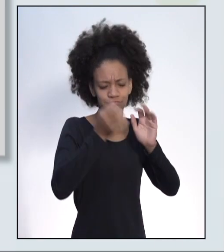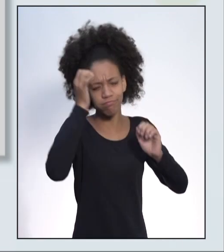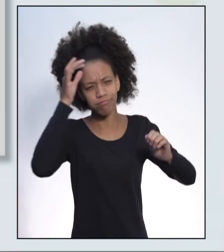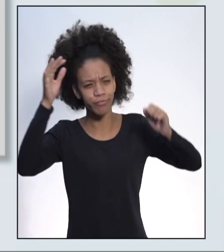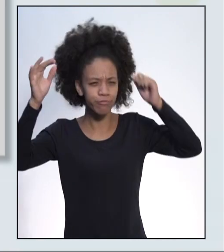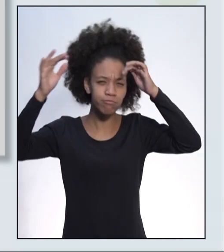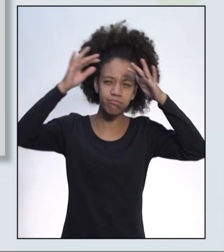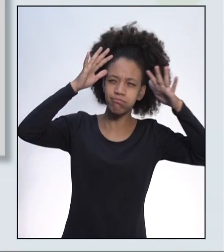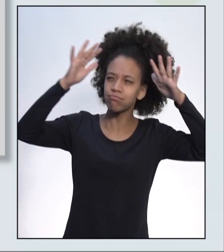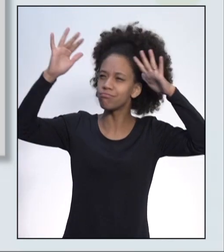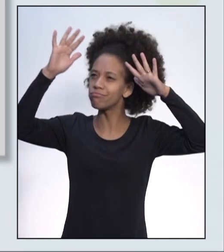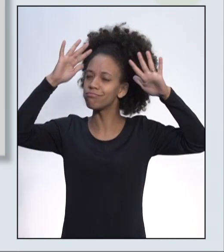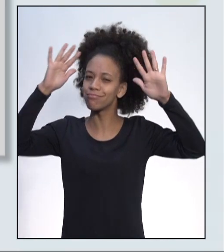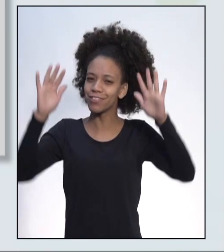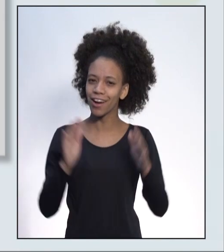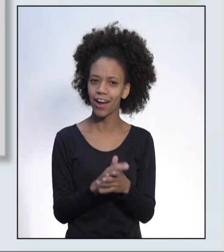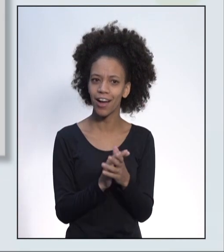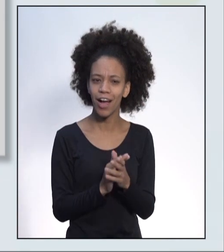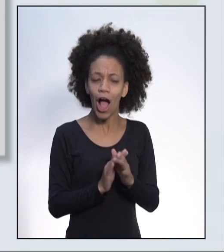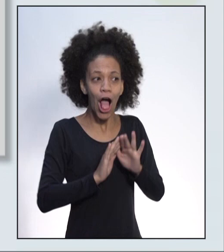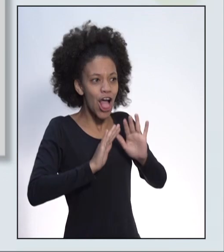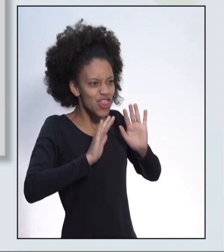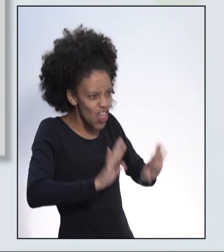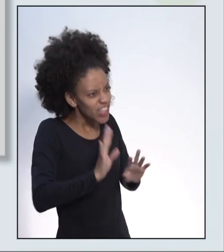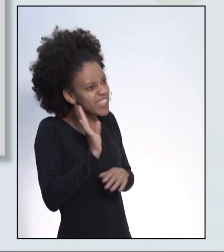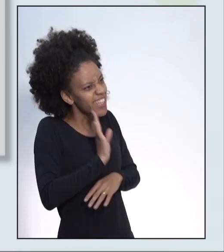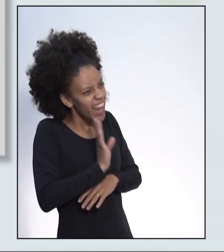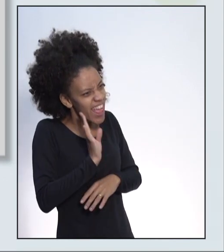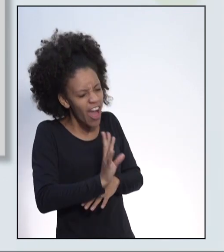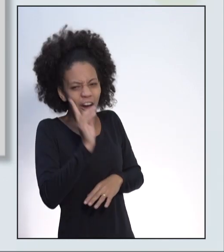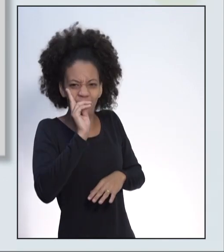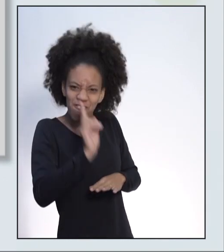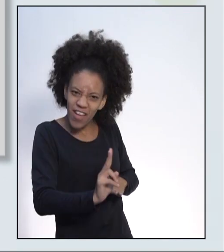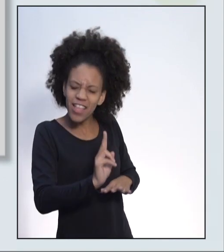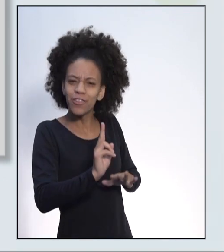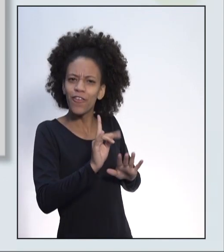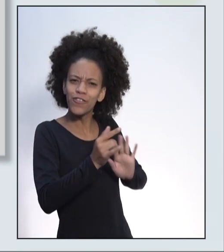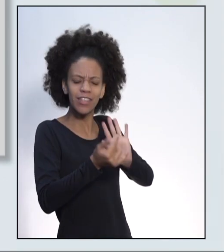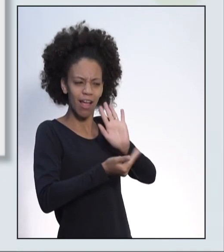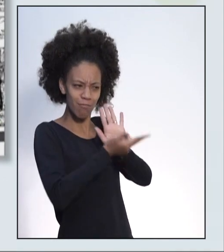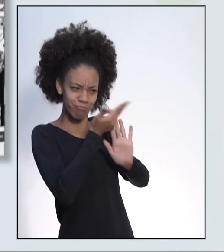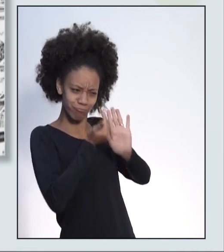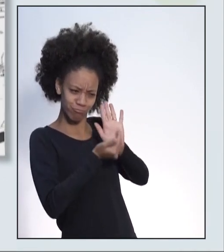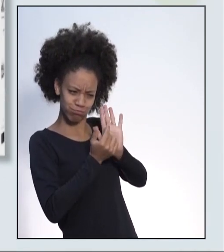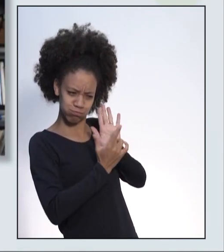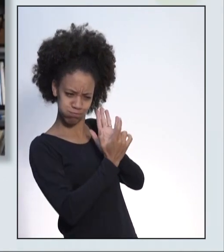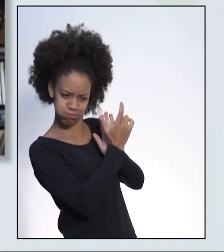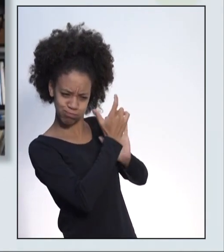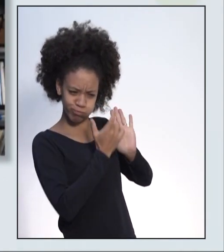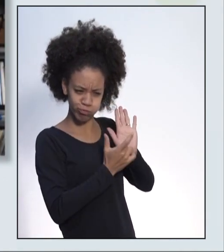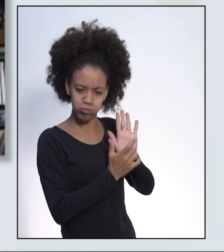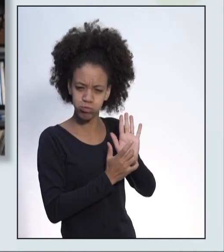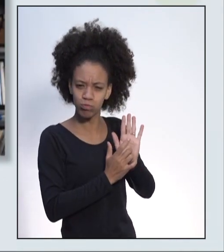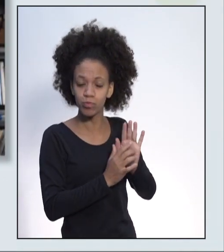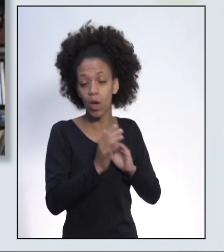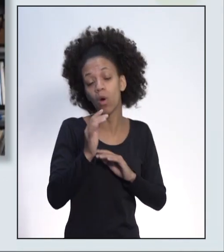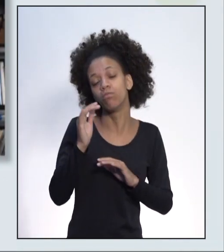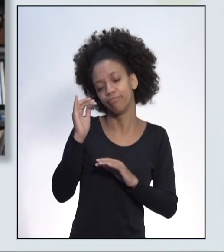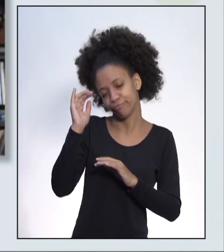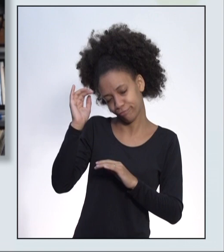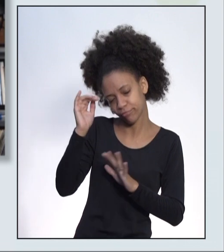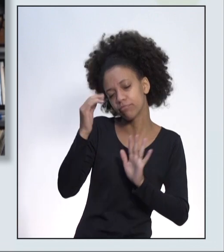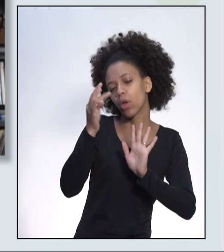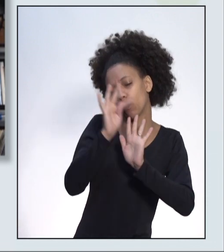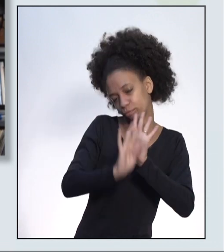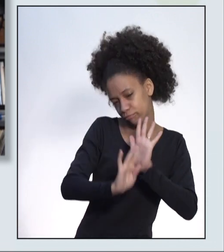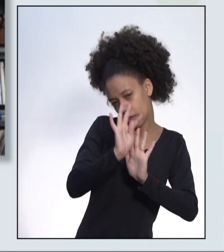registrar, né? Que legal, eu estava vendo, você usou então fotoreportagem, o texto, né, para falar sobre